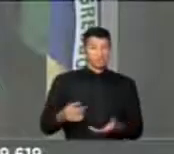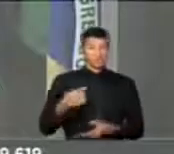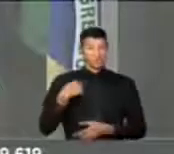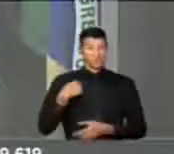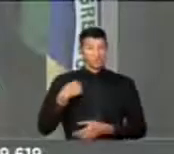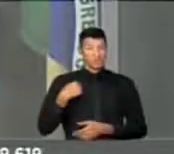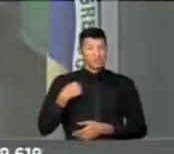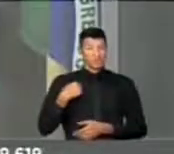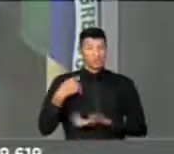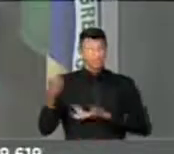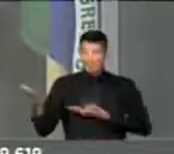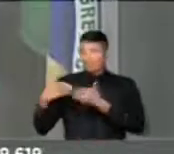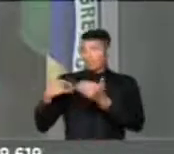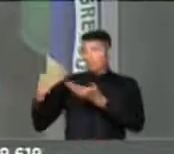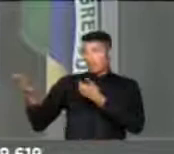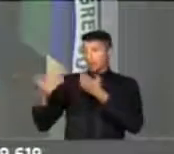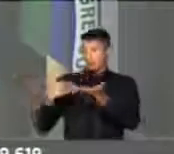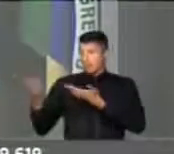Esse toma da Adacá